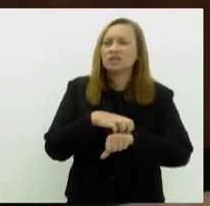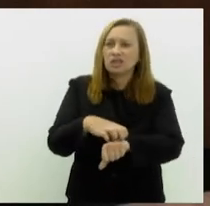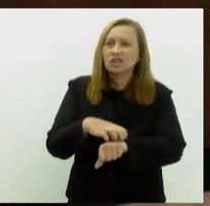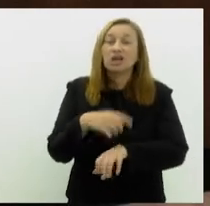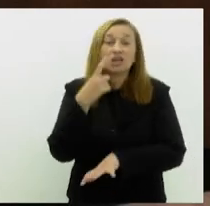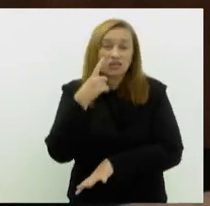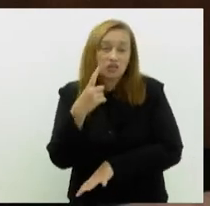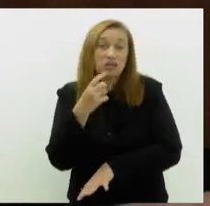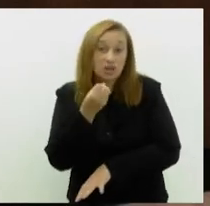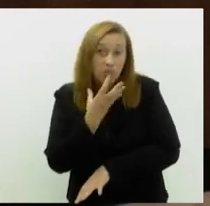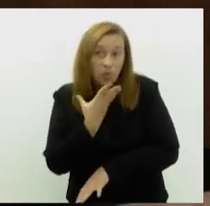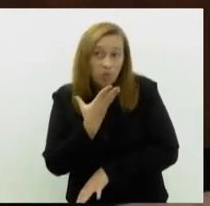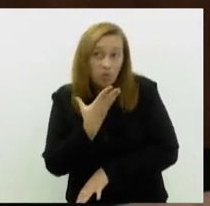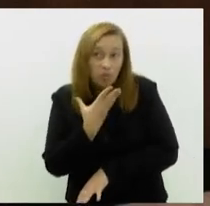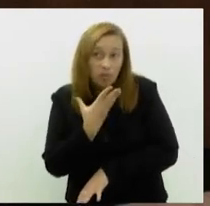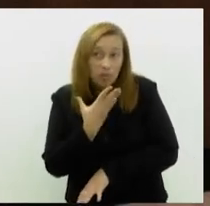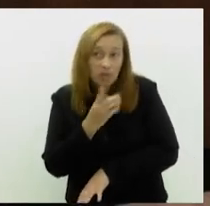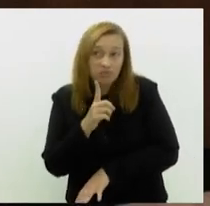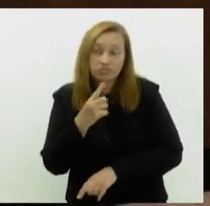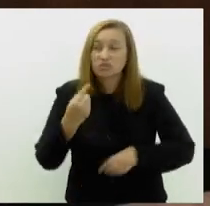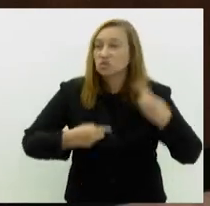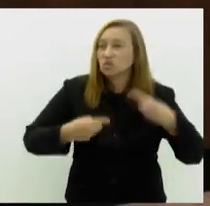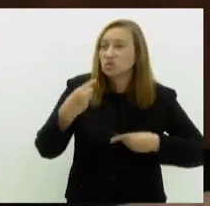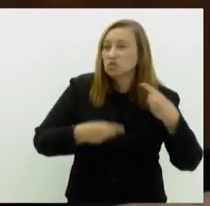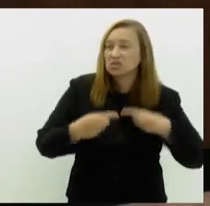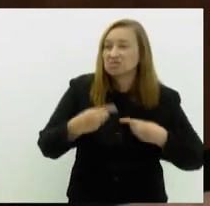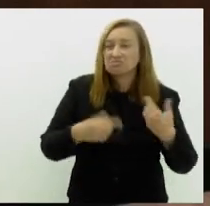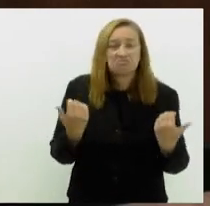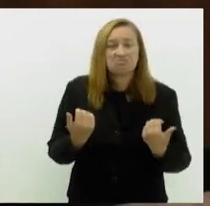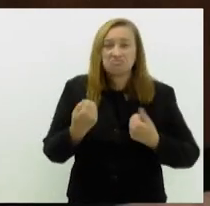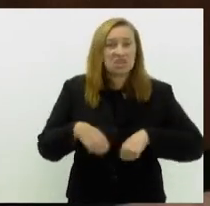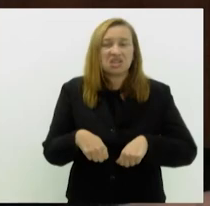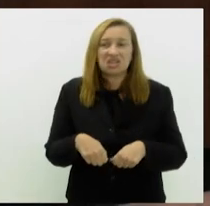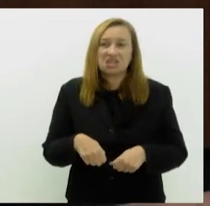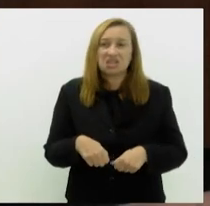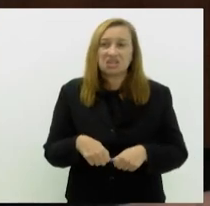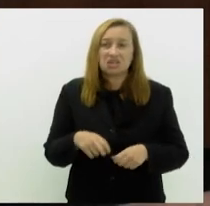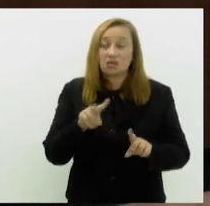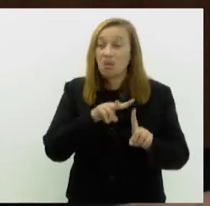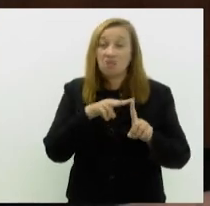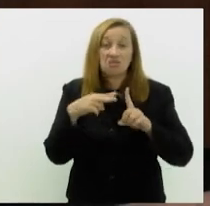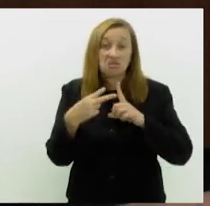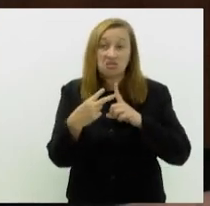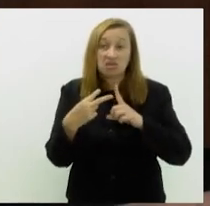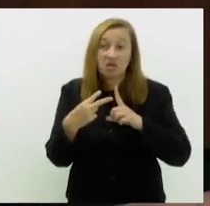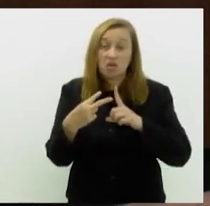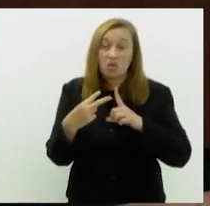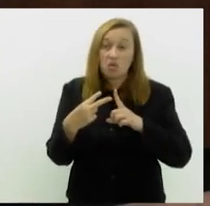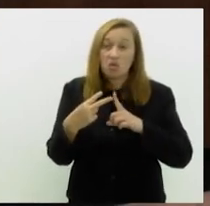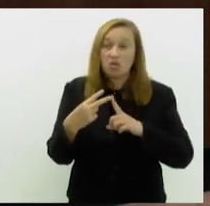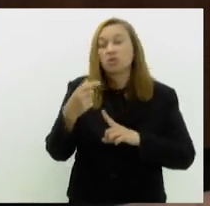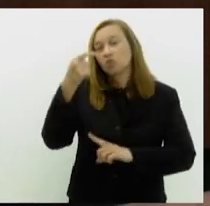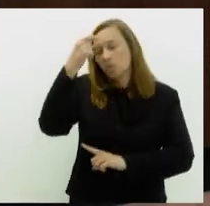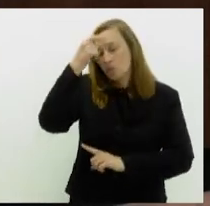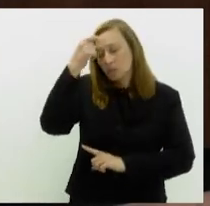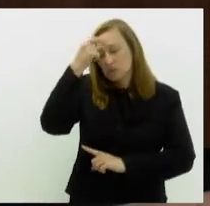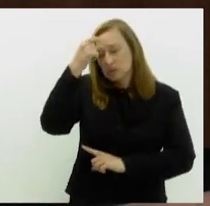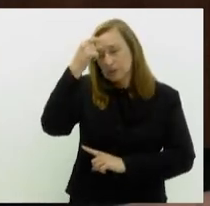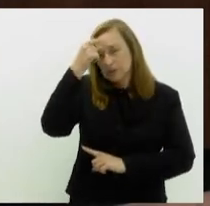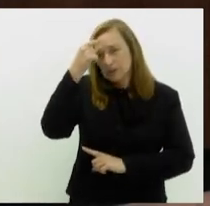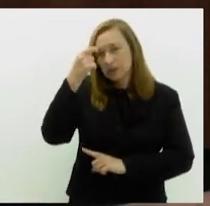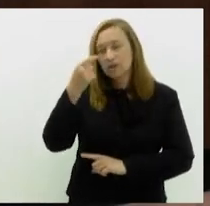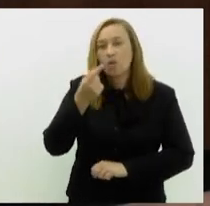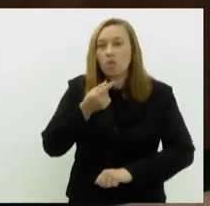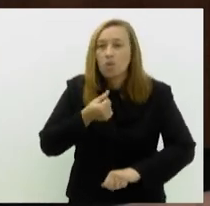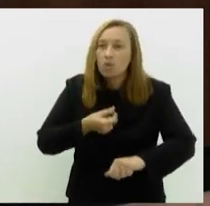que, de fato, isso é bom. Isso aí não há discussão. Acho que a gente precisa ter uma visão muito madura para observar que o